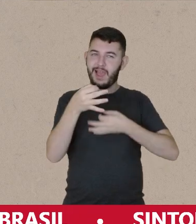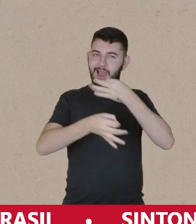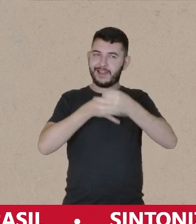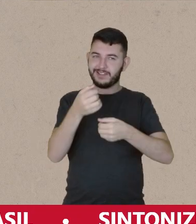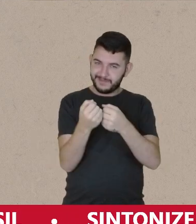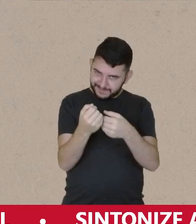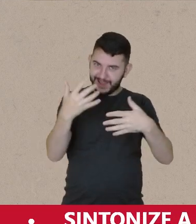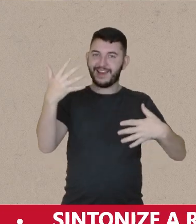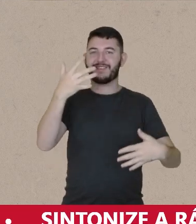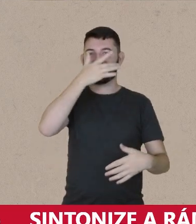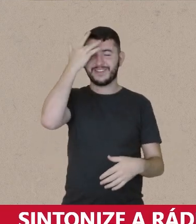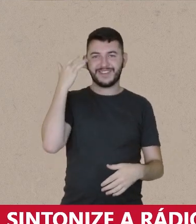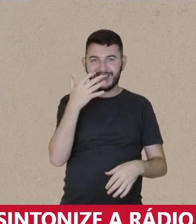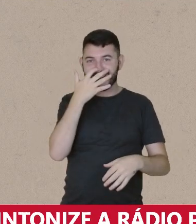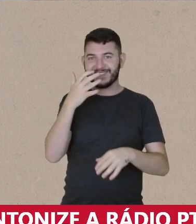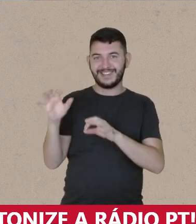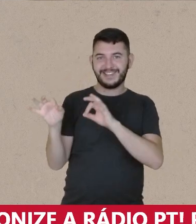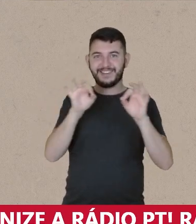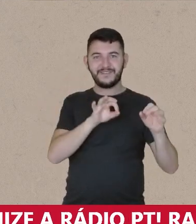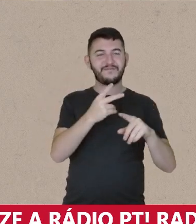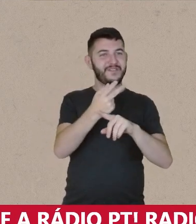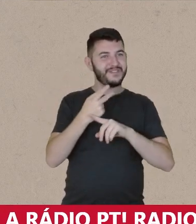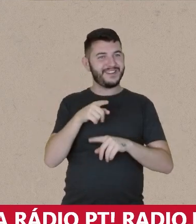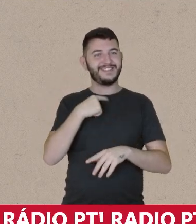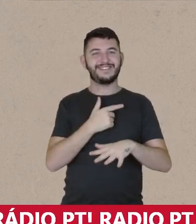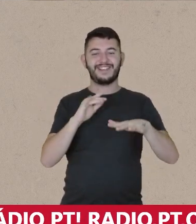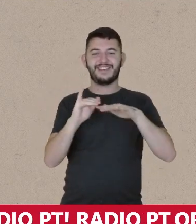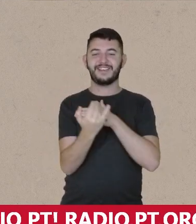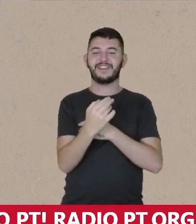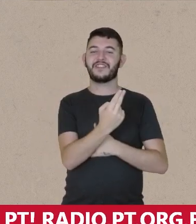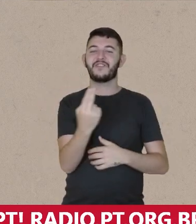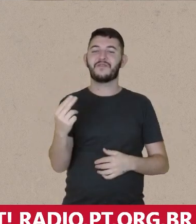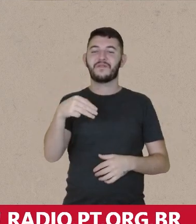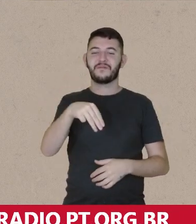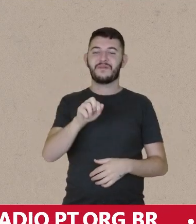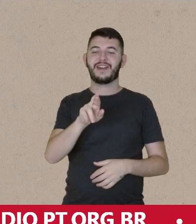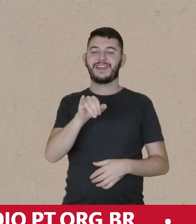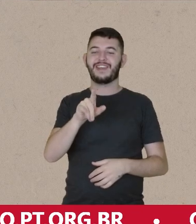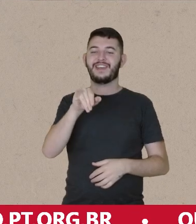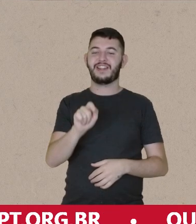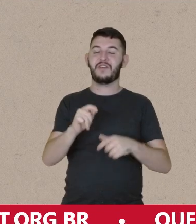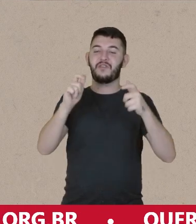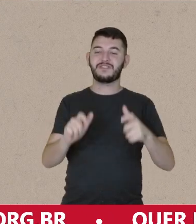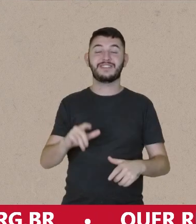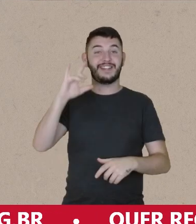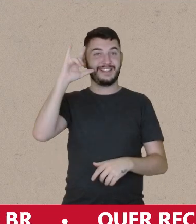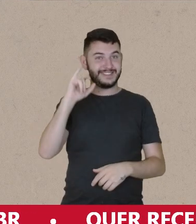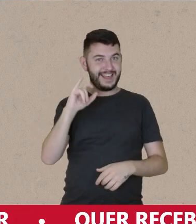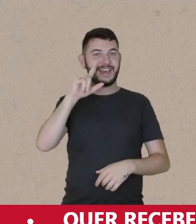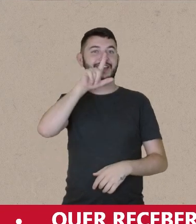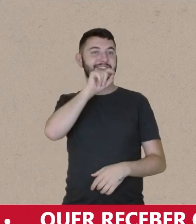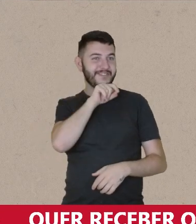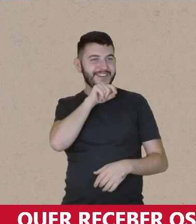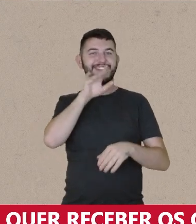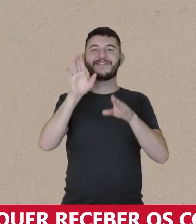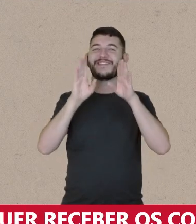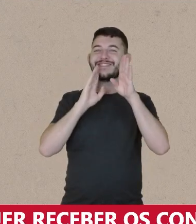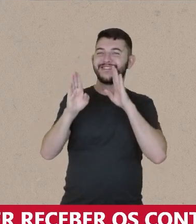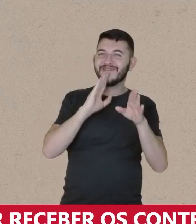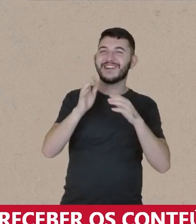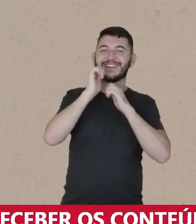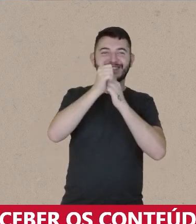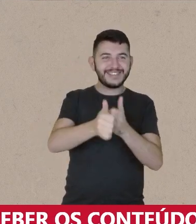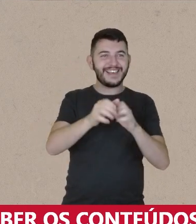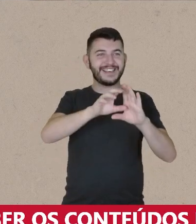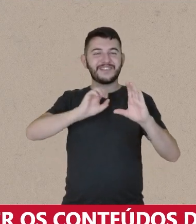estiver assistindo por aí, procura a gente na rede social, Marília Arraes, no Instagram, no Twitter, no Facebook. Segue a gente,